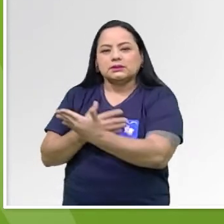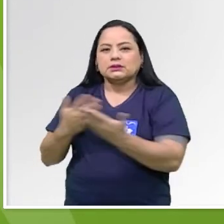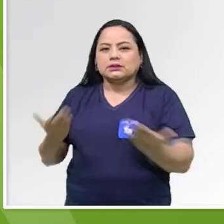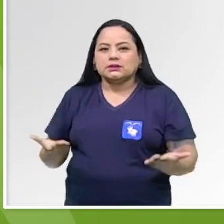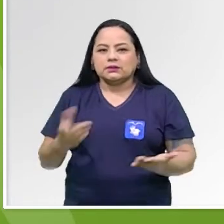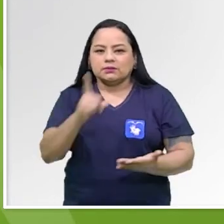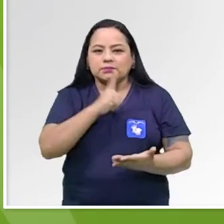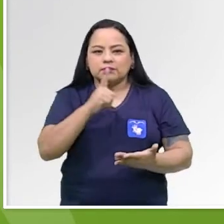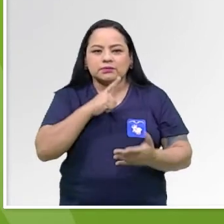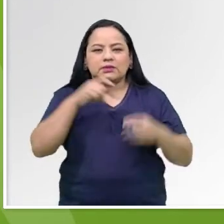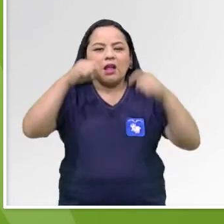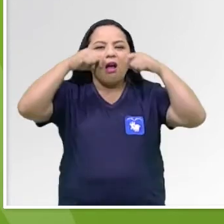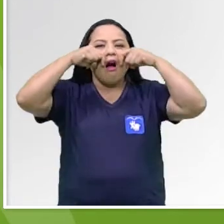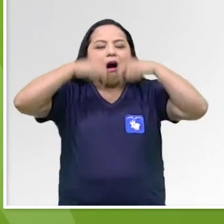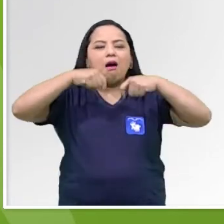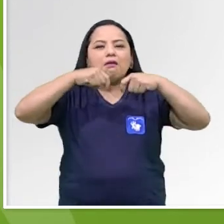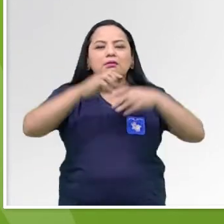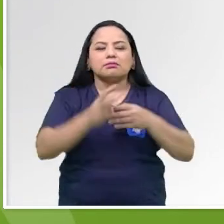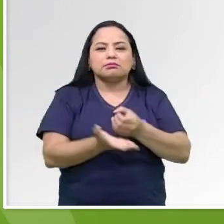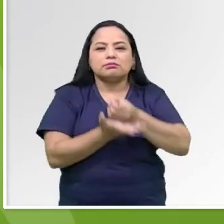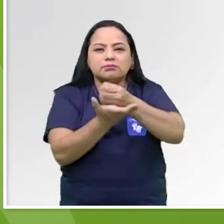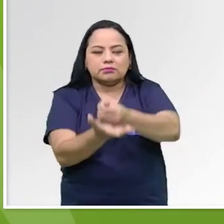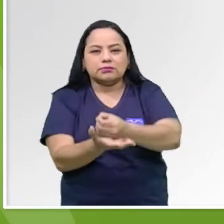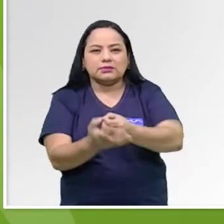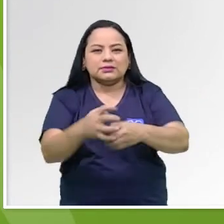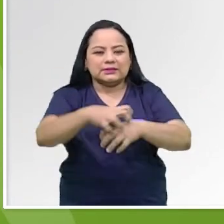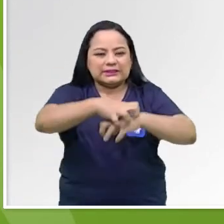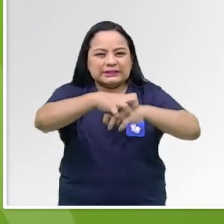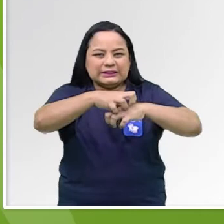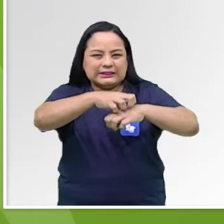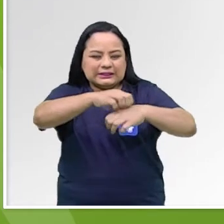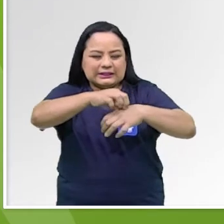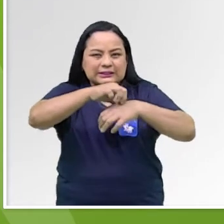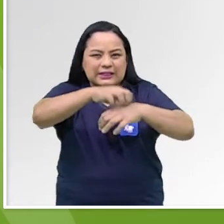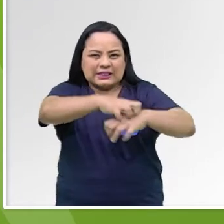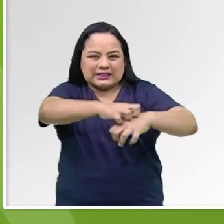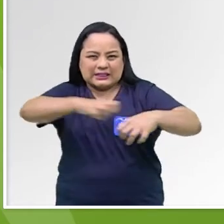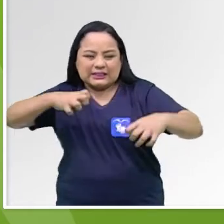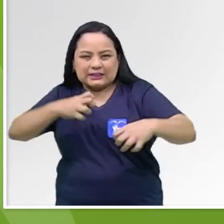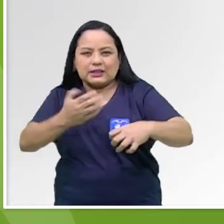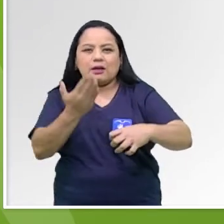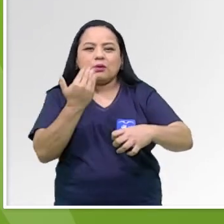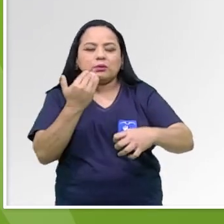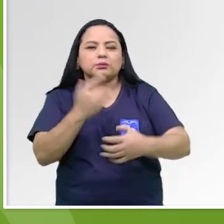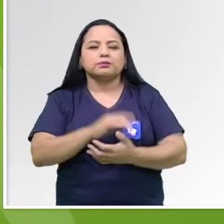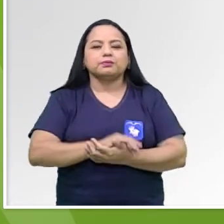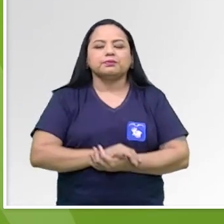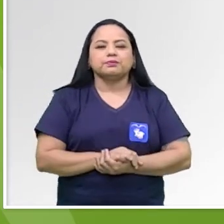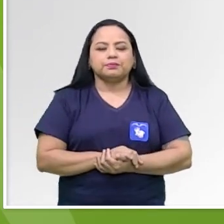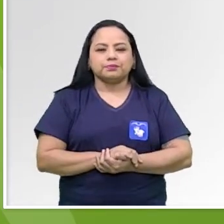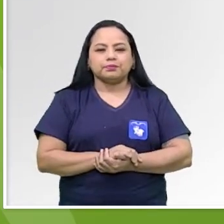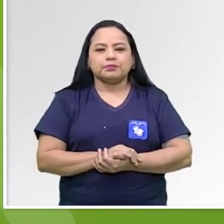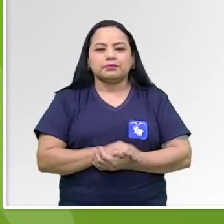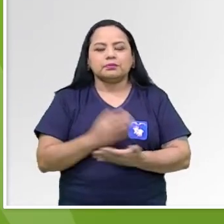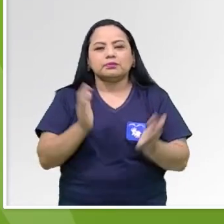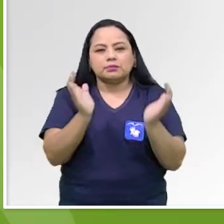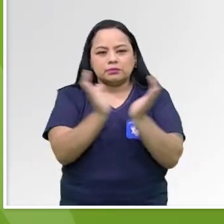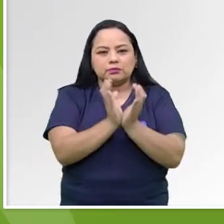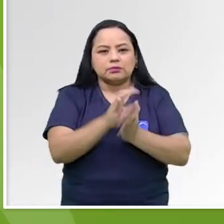têm esses dentes caninos que vão ajudá-los a rasgar a carne e ajudá-los a se alimentar, tá? Então, esse foi o grupo